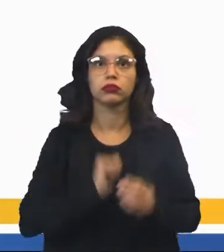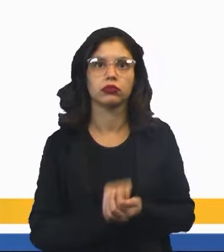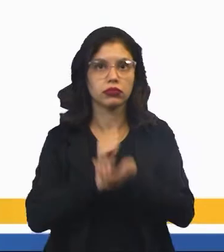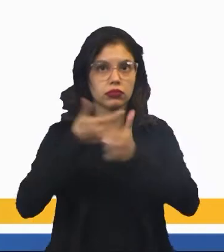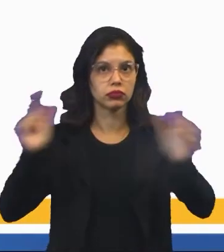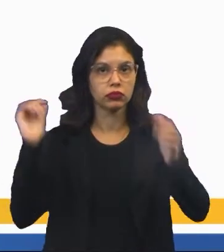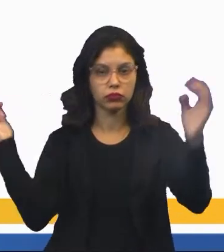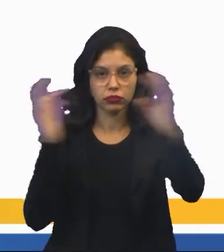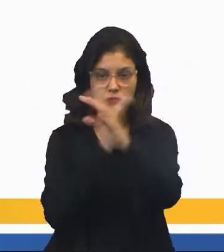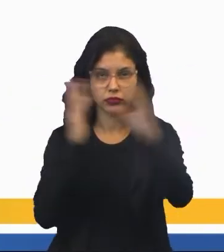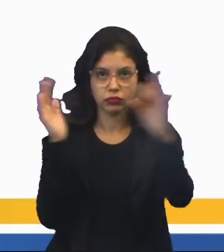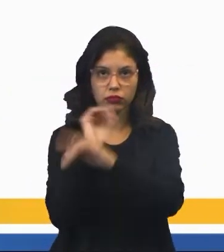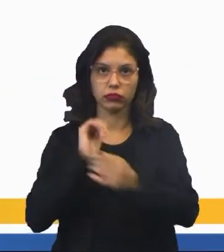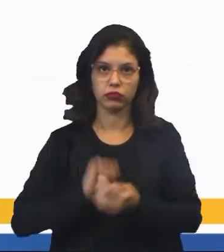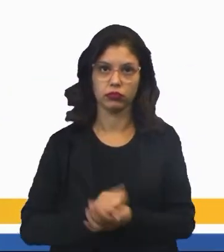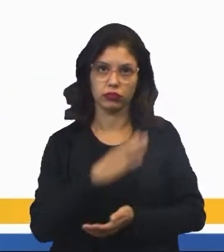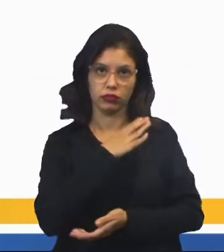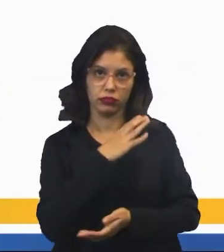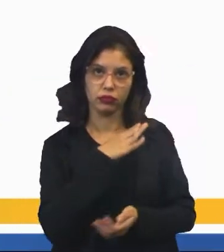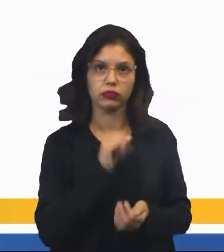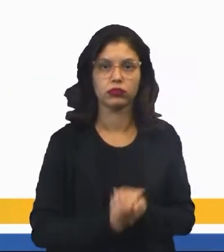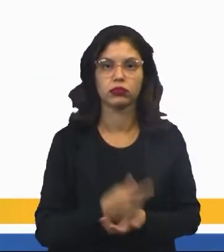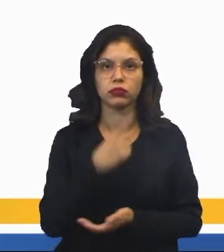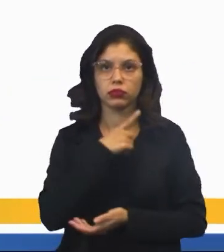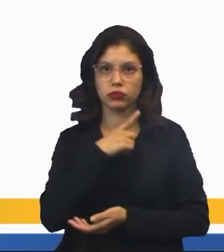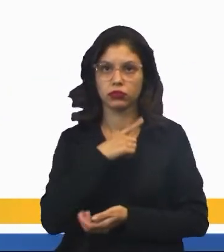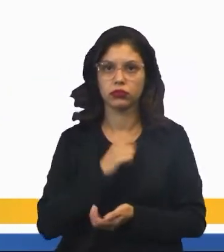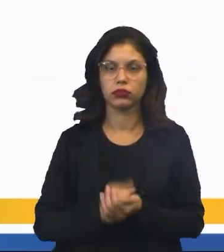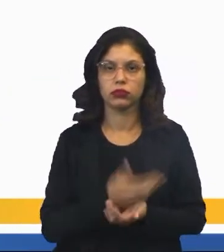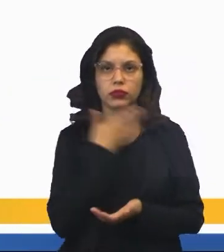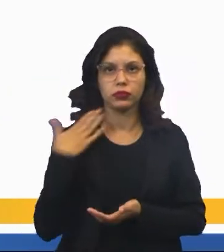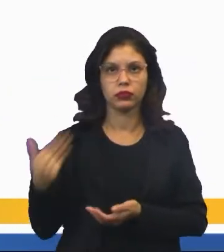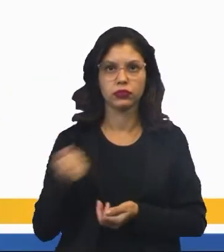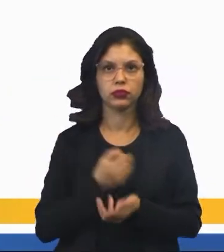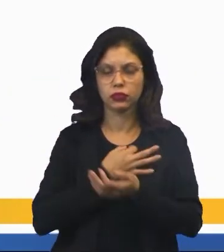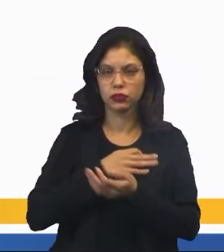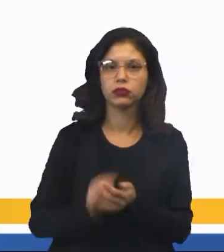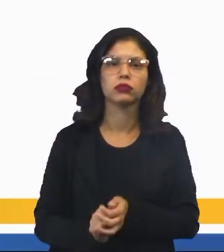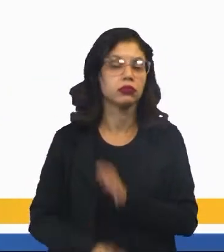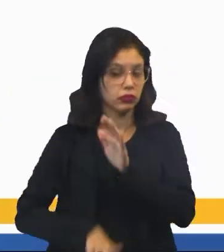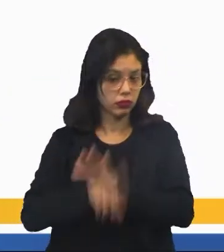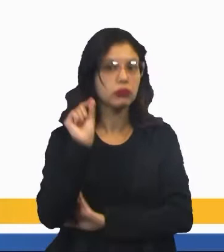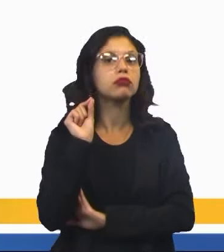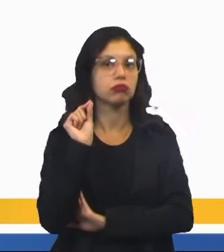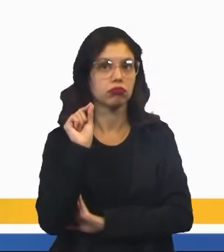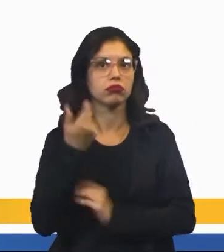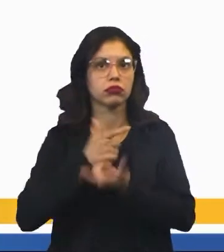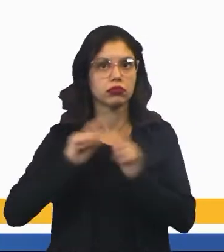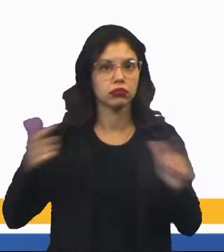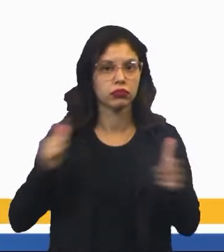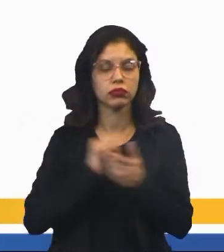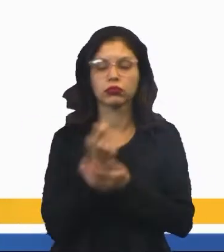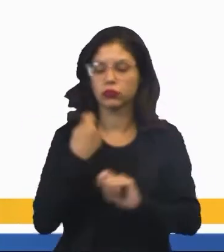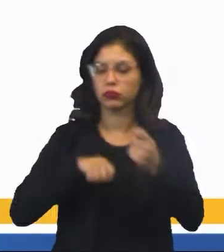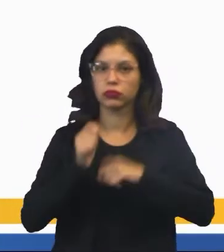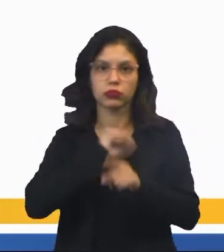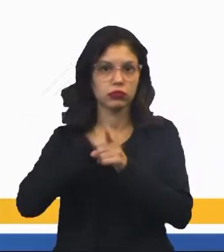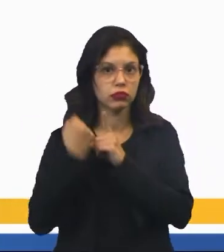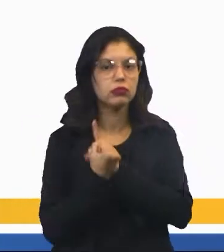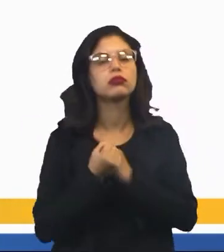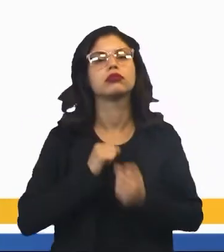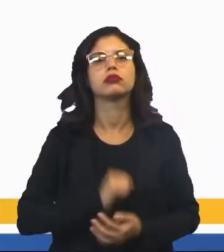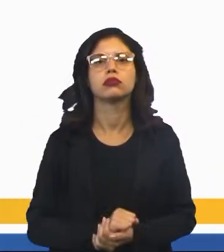de que nos grandes centros urbanos há o fornecimento de melhores oportunidades de crescimento